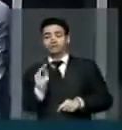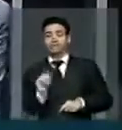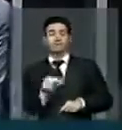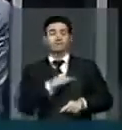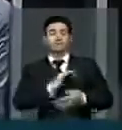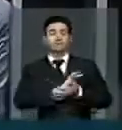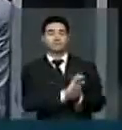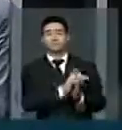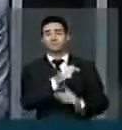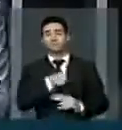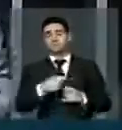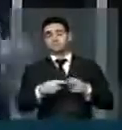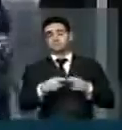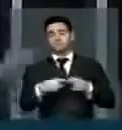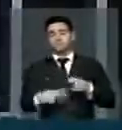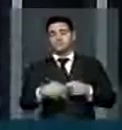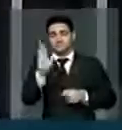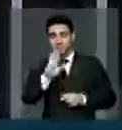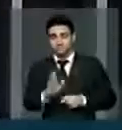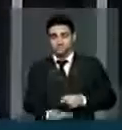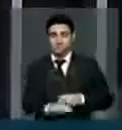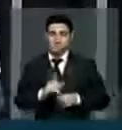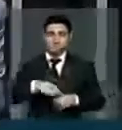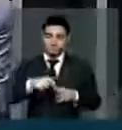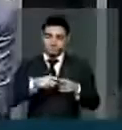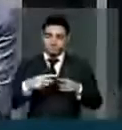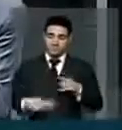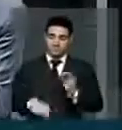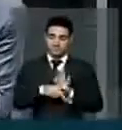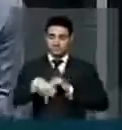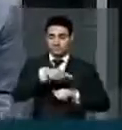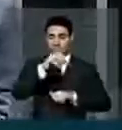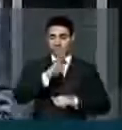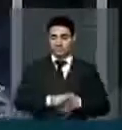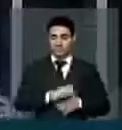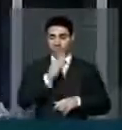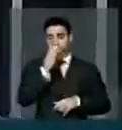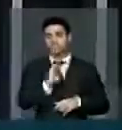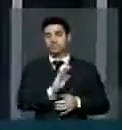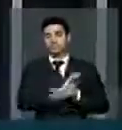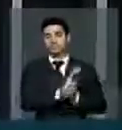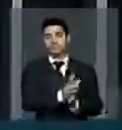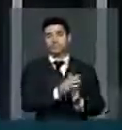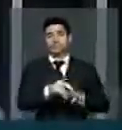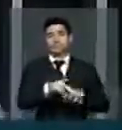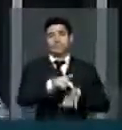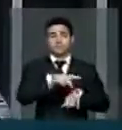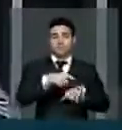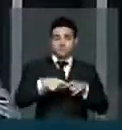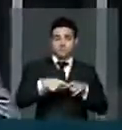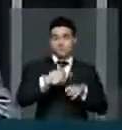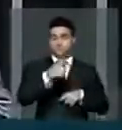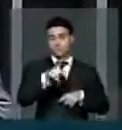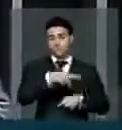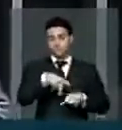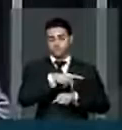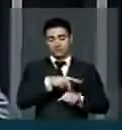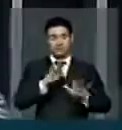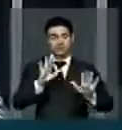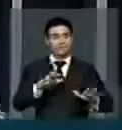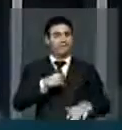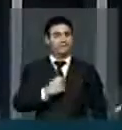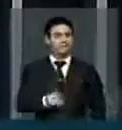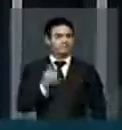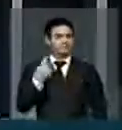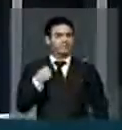os médicos nacional, os médicos do nosso país, em detrimento dos médicos que vêm do estrangeiro. Portanto, é irônico, por